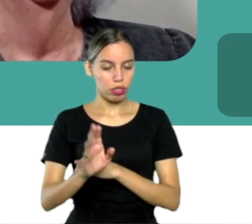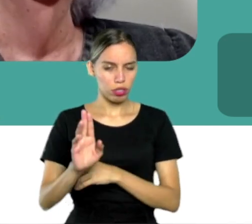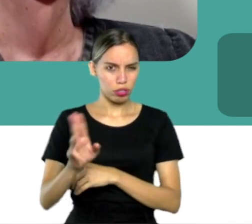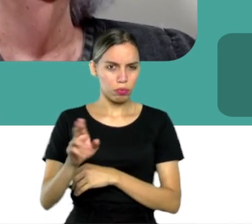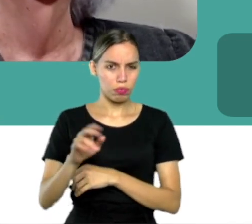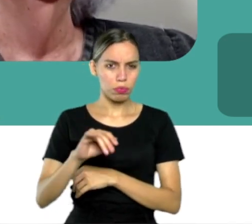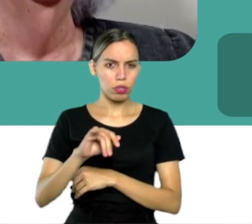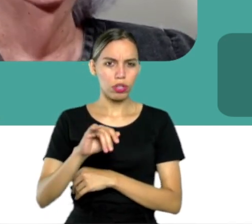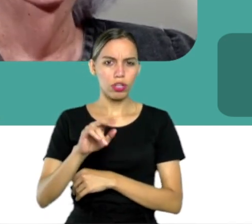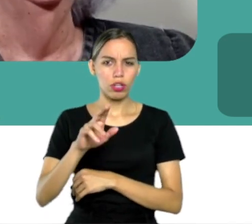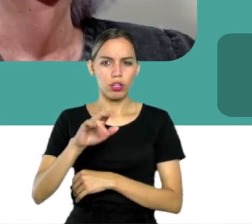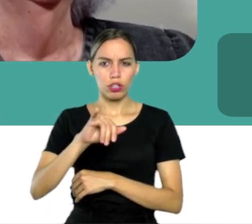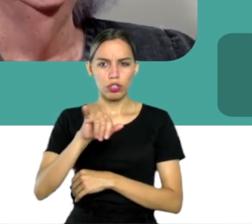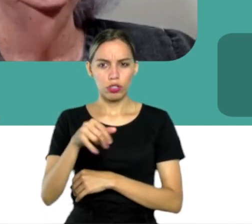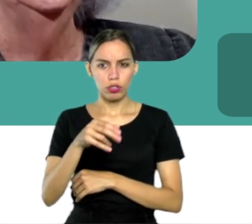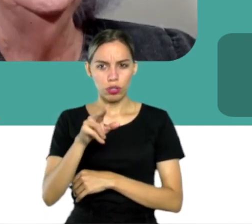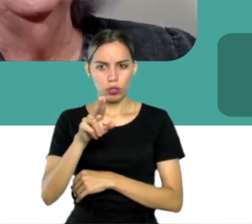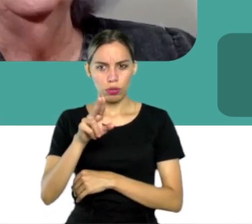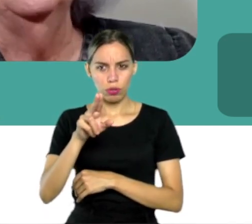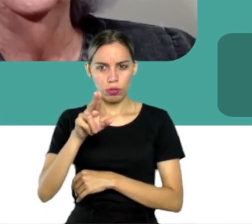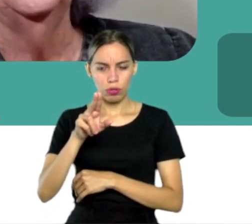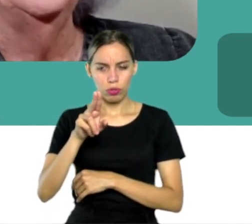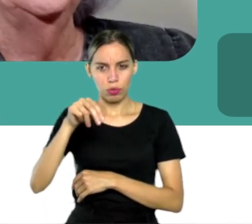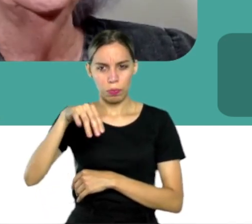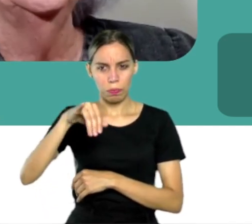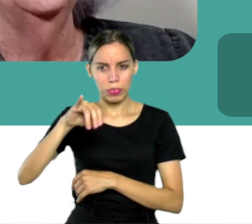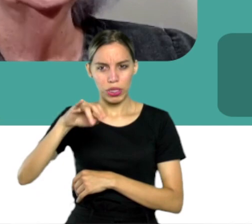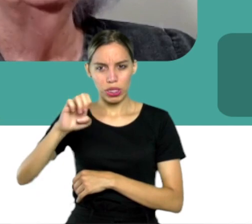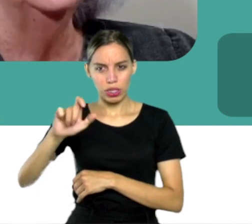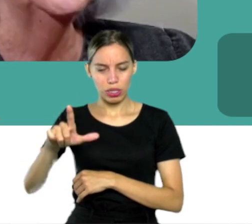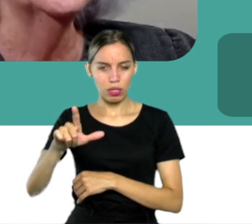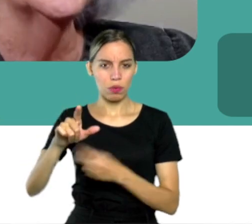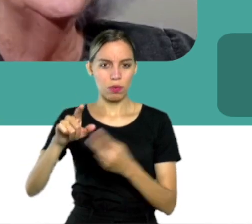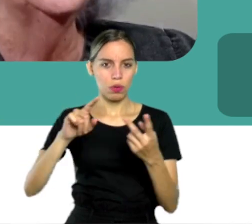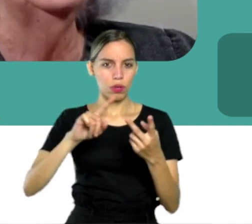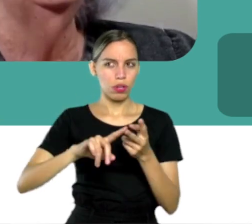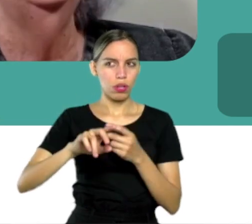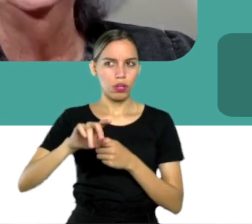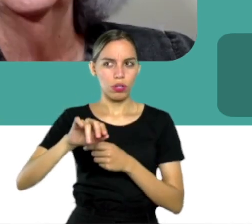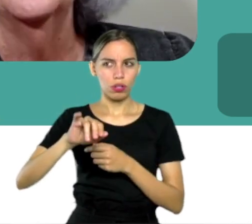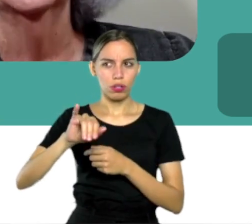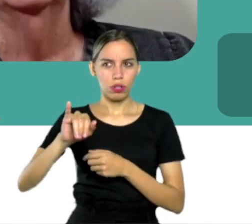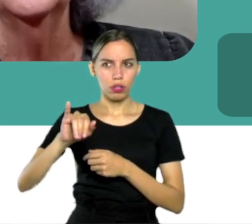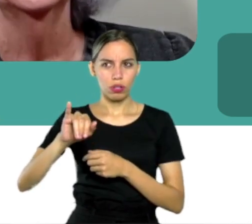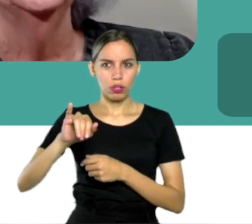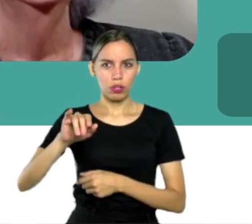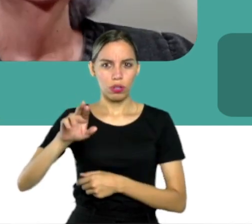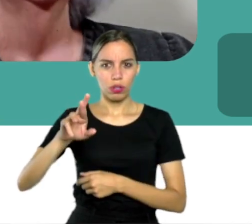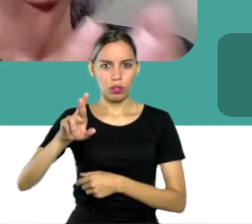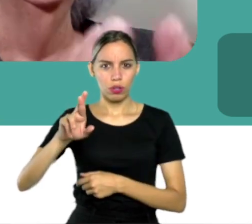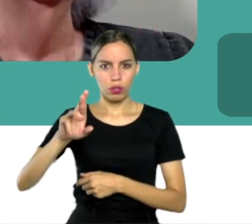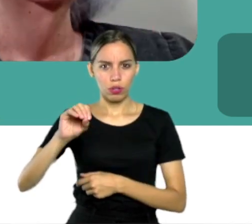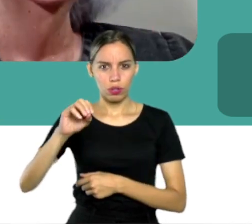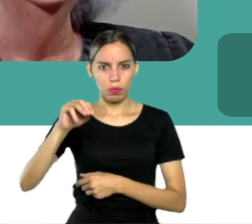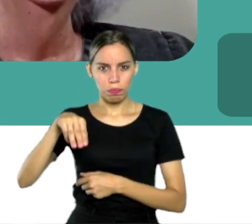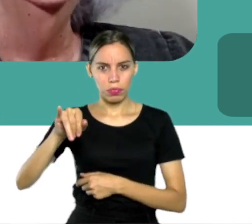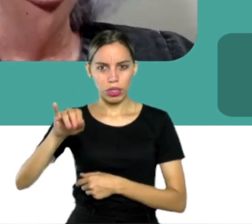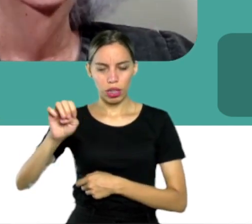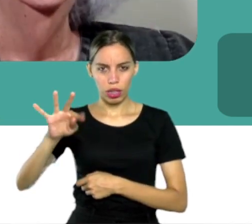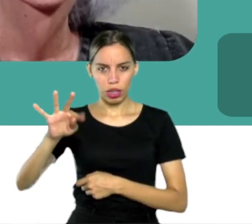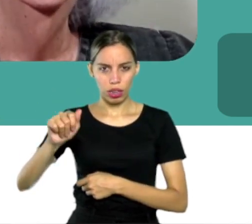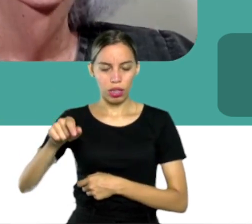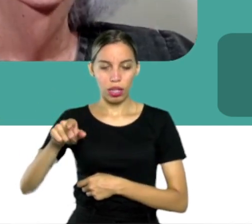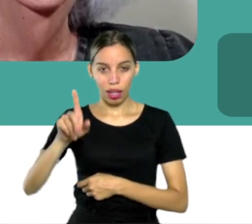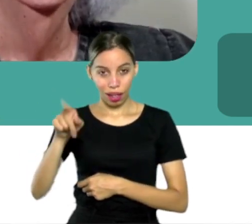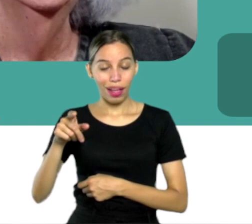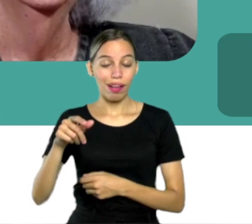eu dei o livro para minha neta, eu tenho uma neta que gosta muito de ler, eu tenho filha que gosta muito de ler, isso é uma maravilha,